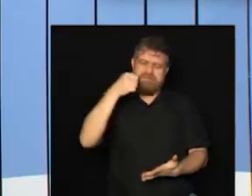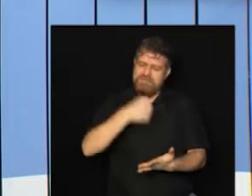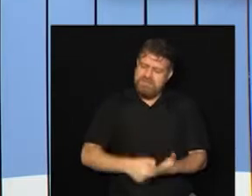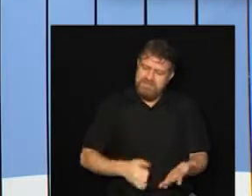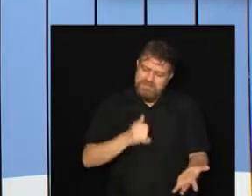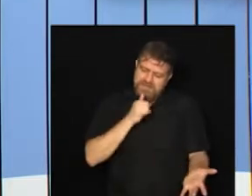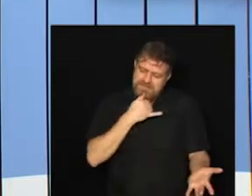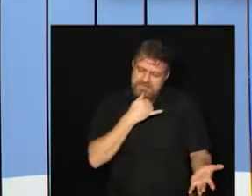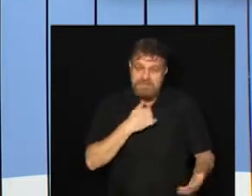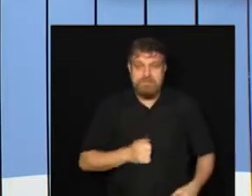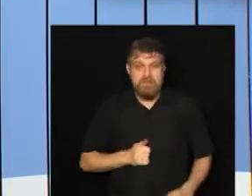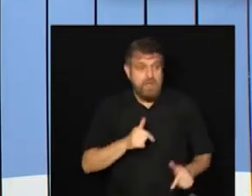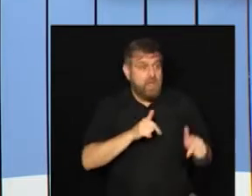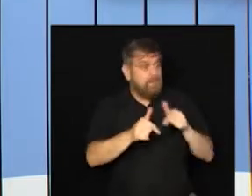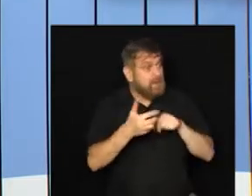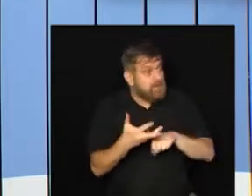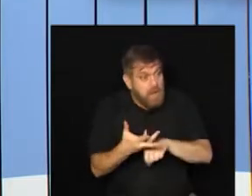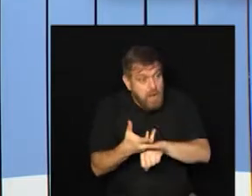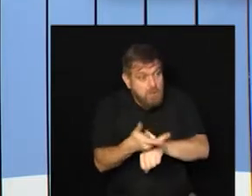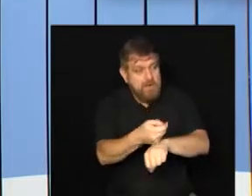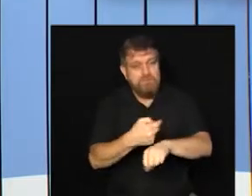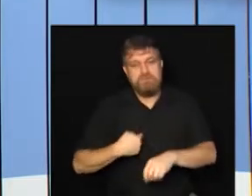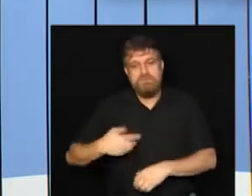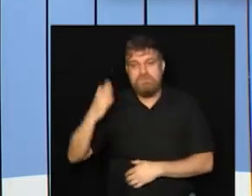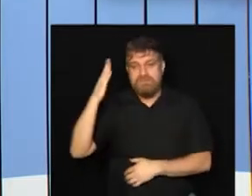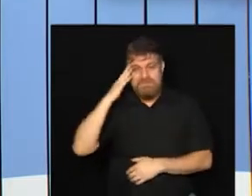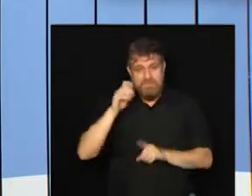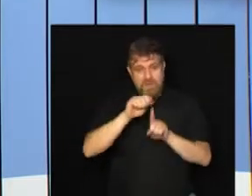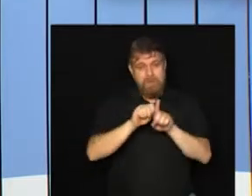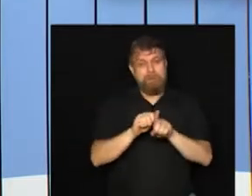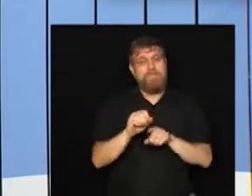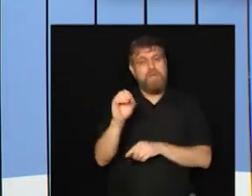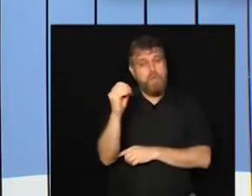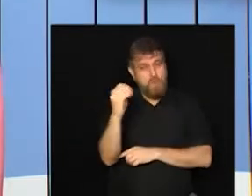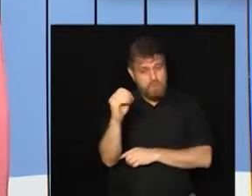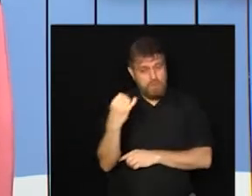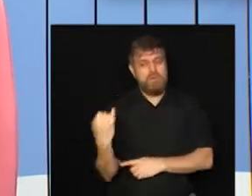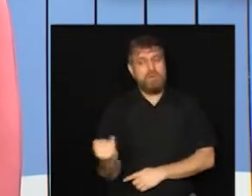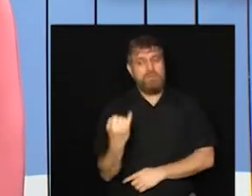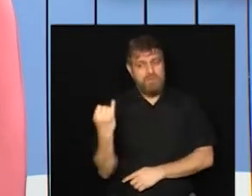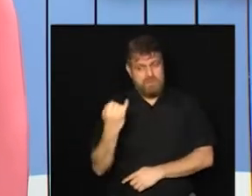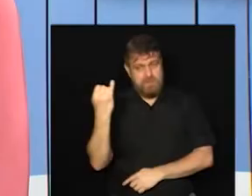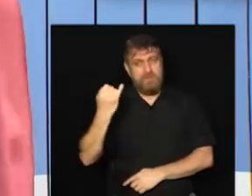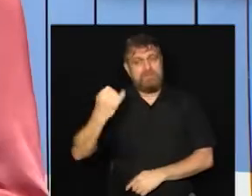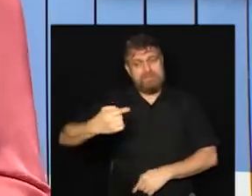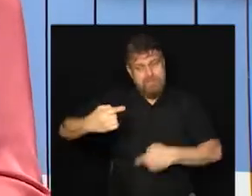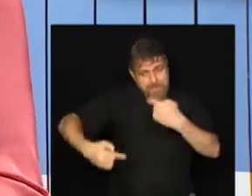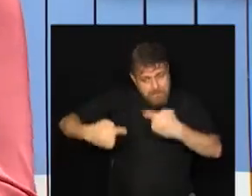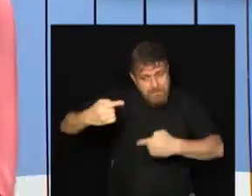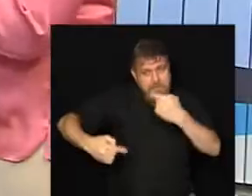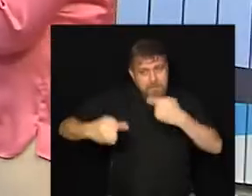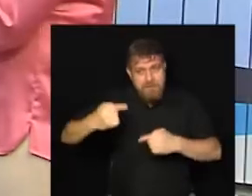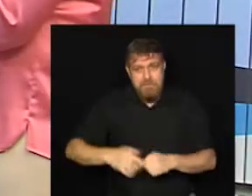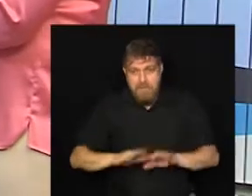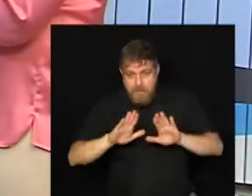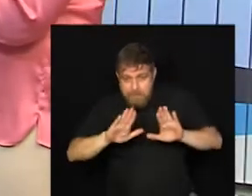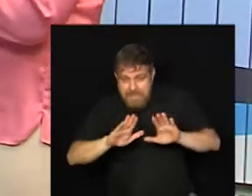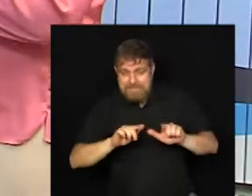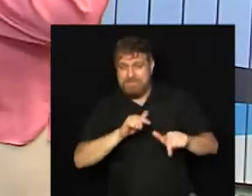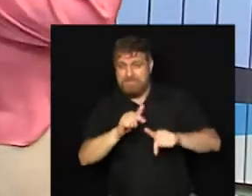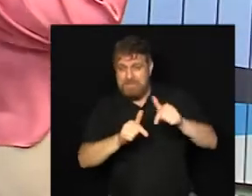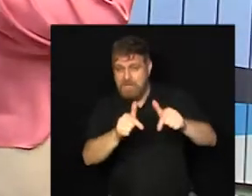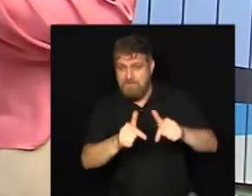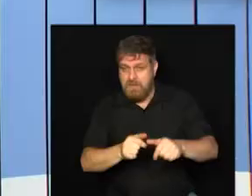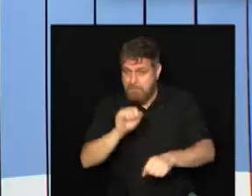infelizmente, é um trabalho maravilhoso que vocês fazem, a gente sabe que a gente está no mês de outubro, é um mês bastante importante para a gente debater o câncer de mama, mas esse